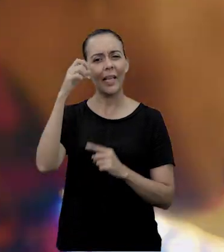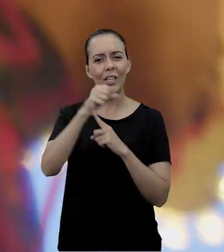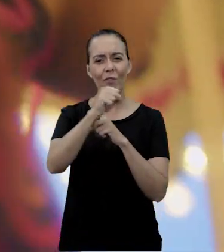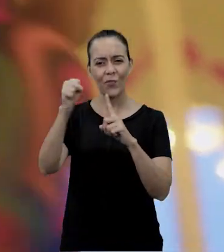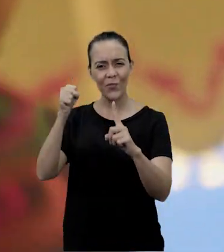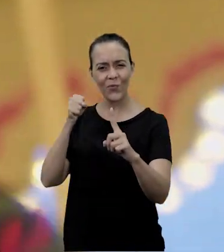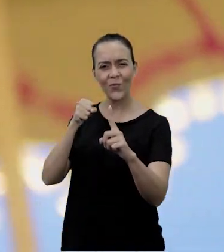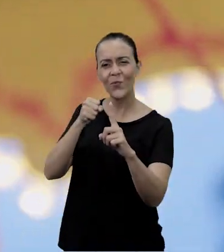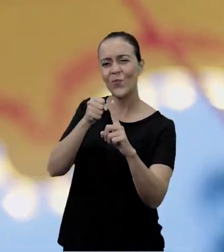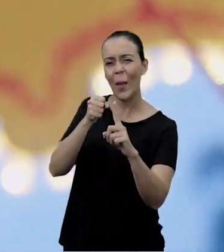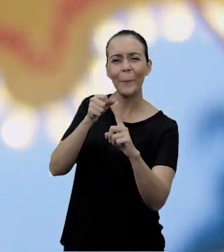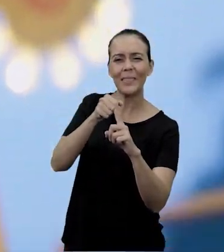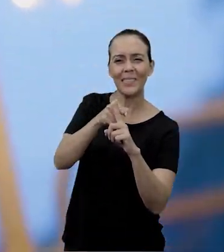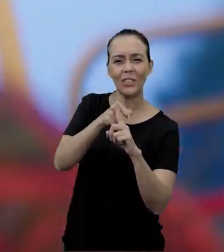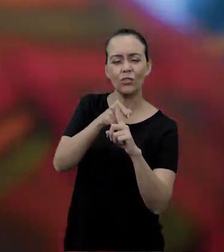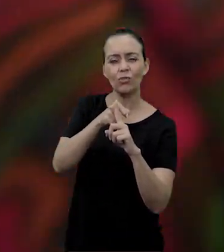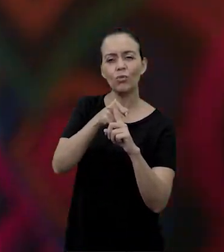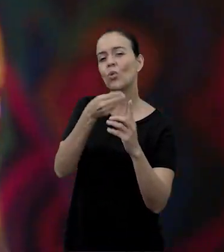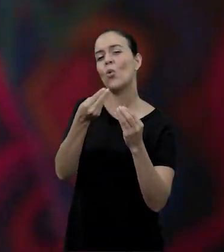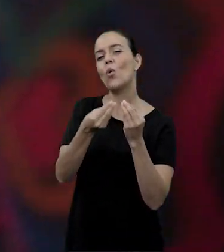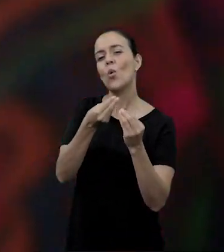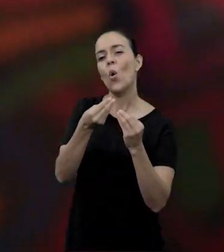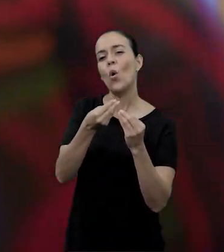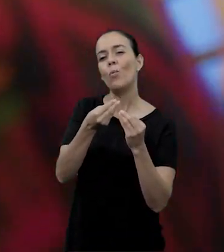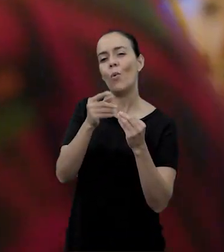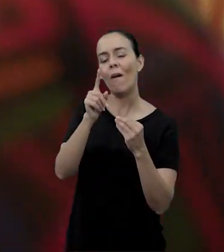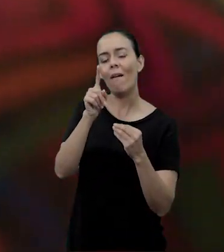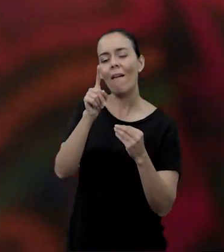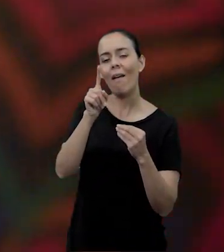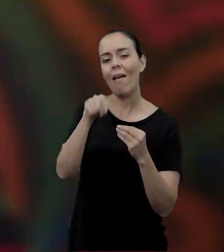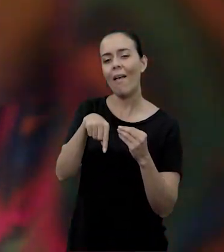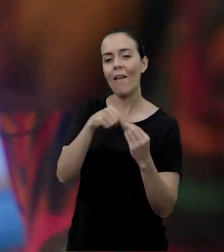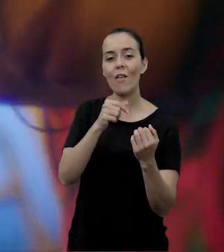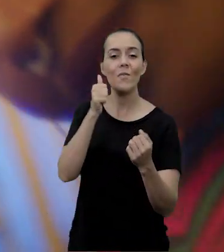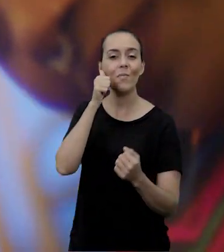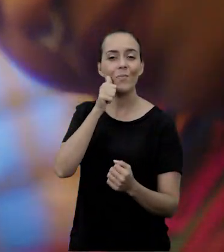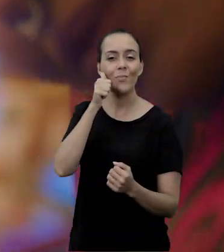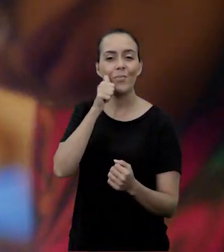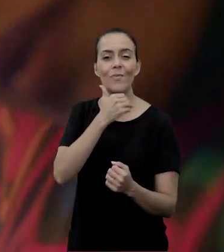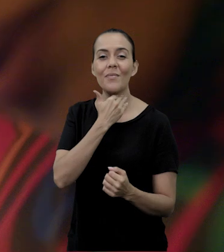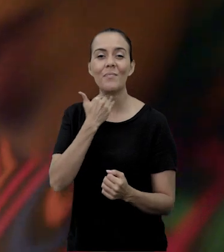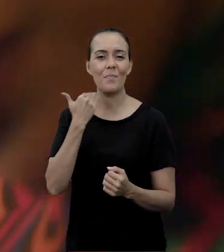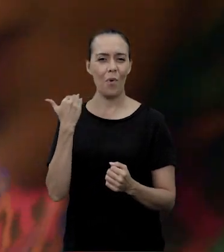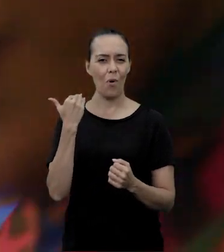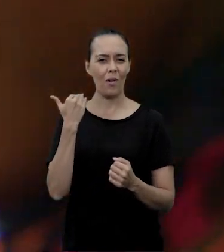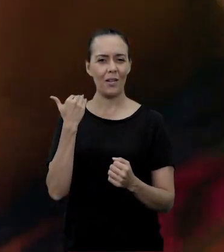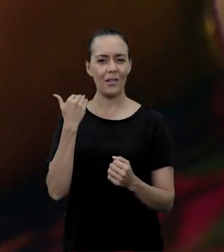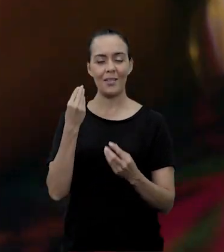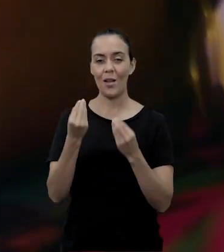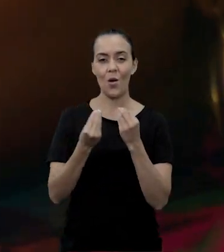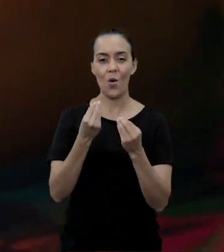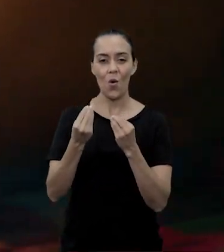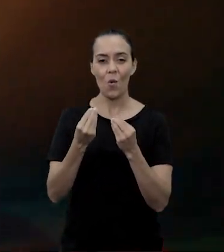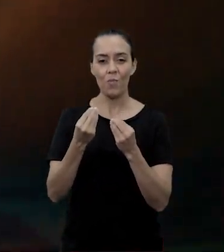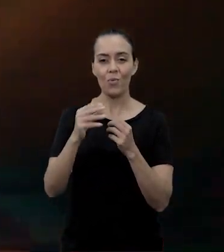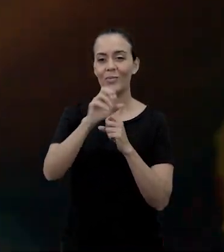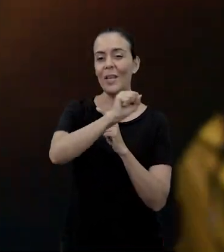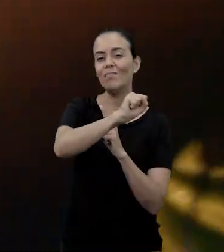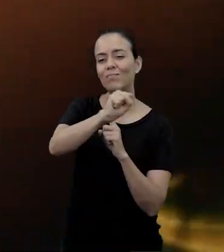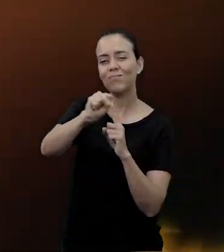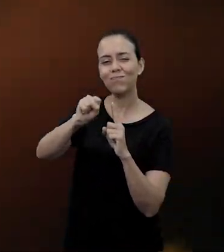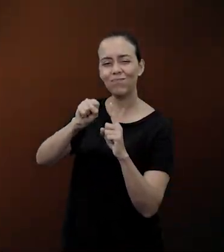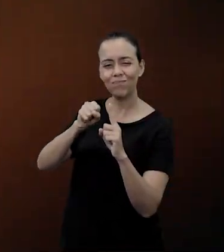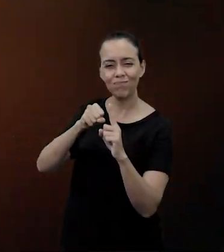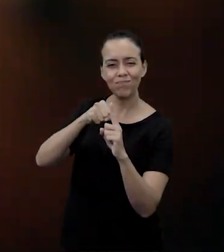feminicídio como uma palavra que se refere ao homicídio do feminino. Esteja o feminino aonde estiver,